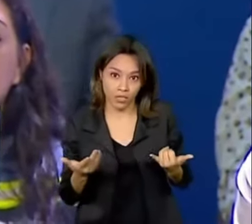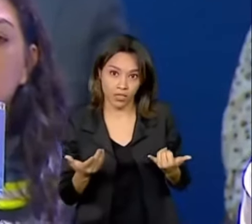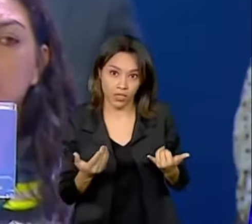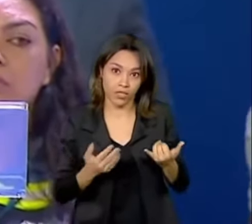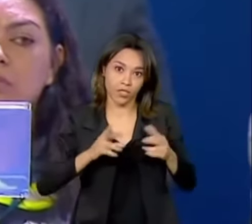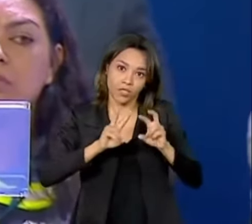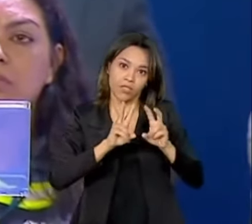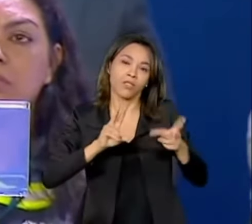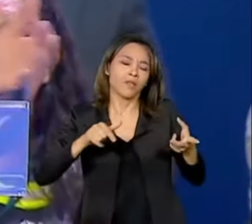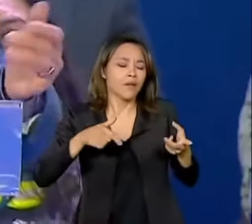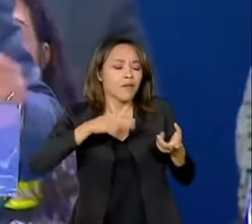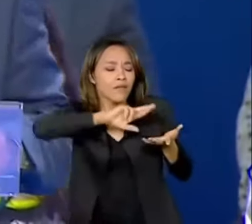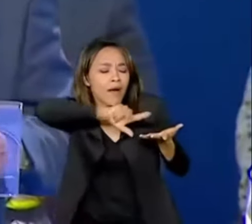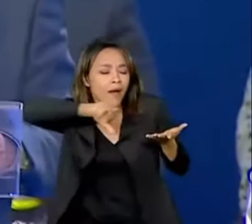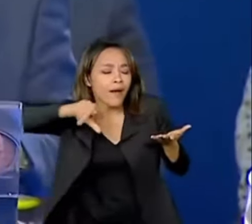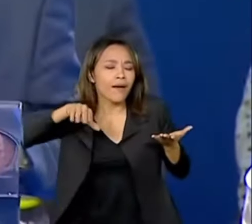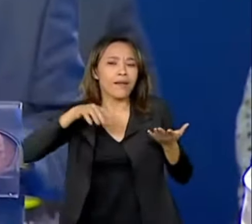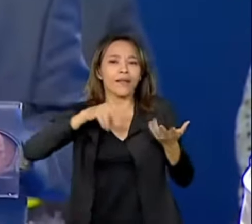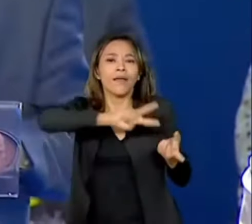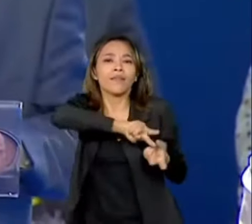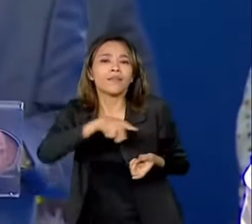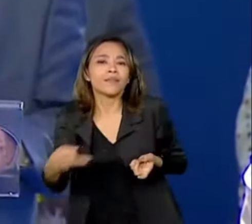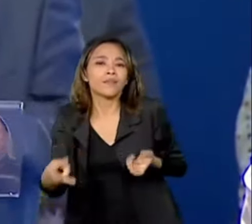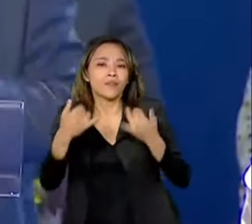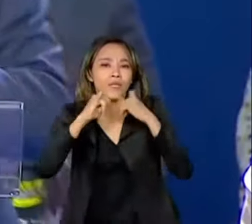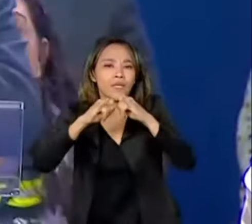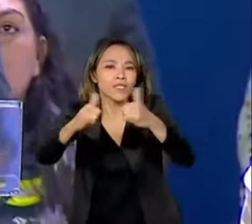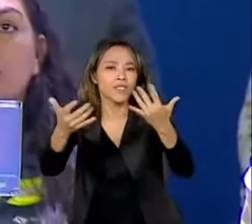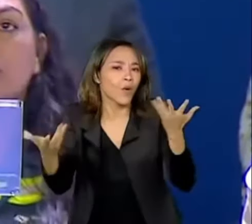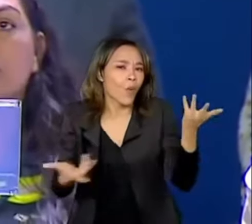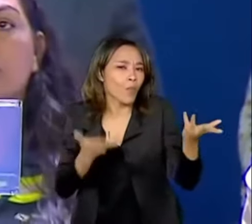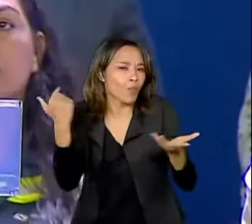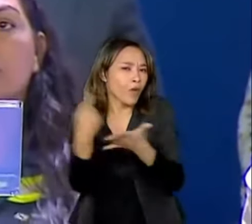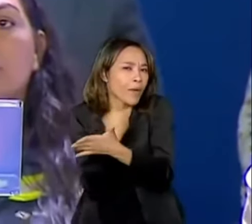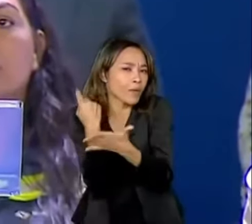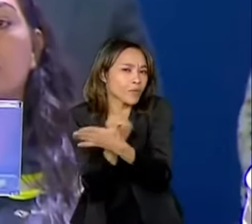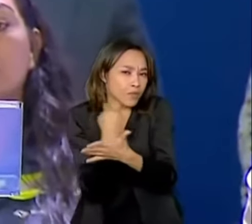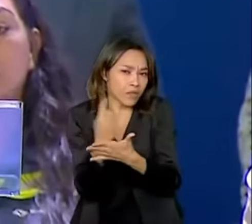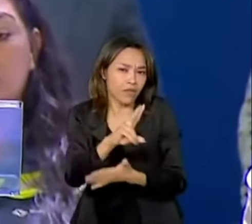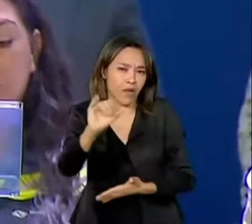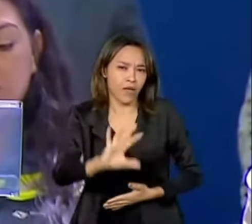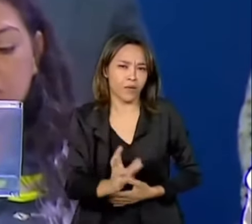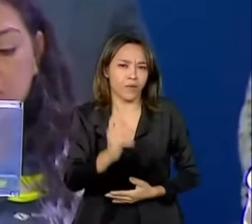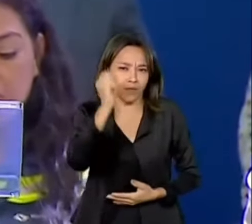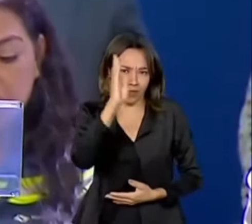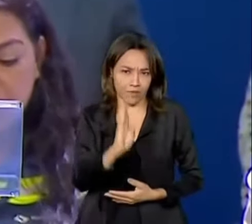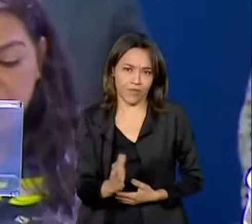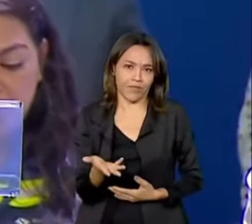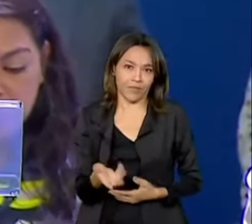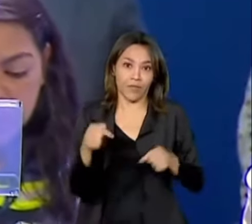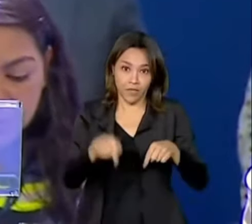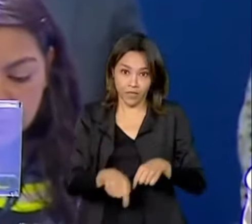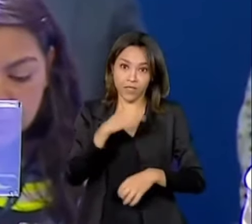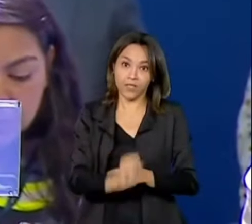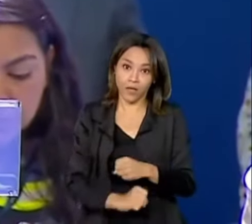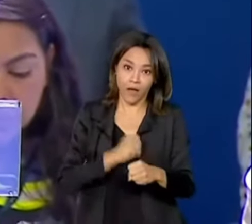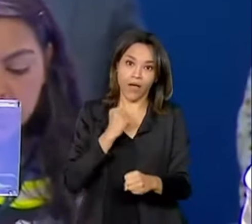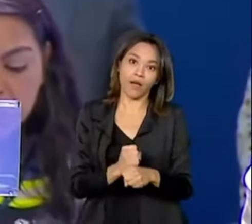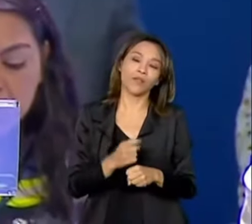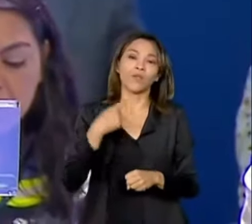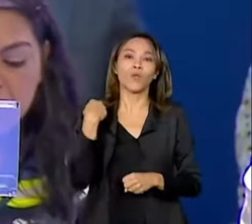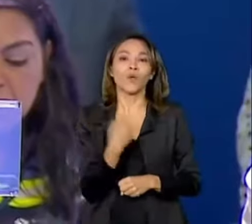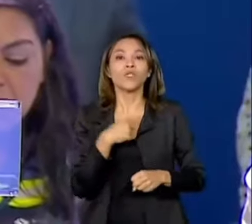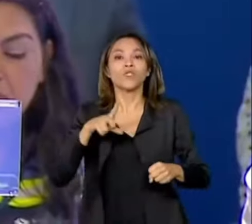questão climática? E a transição energética? E tudo isso vai acontecer aqui no Brasil. Esse ano a gente tem